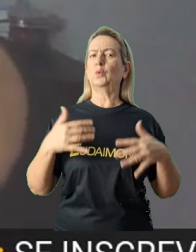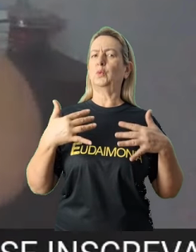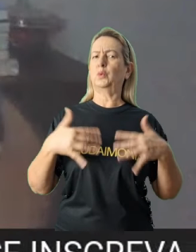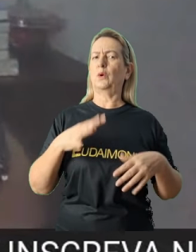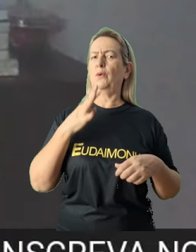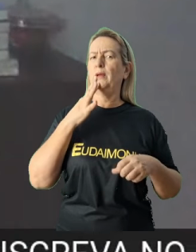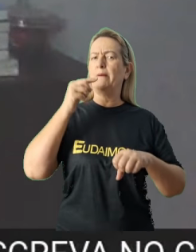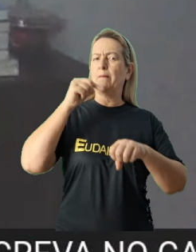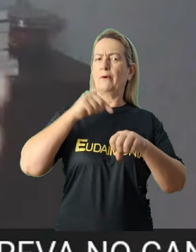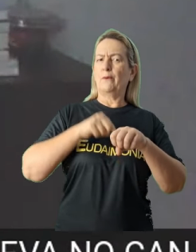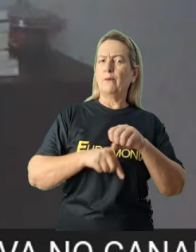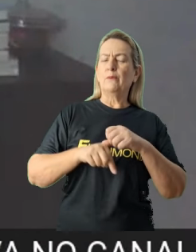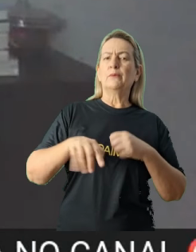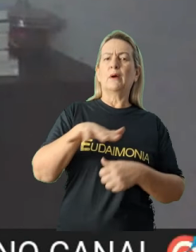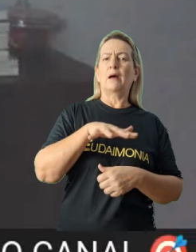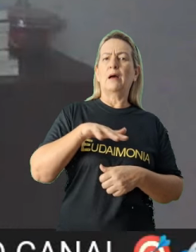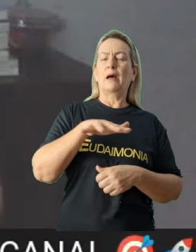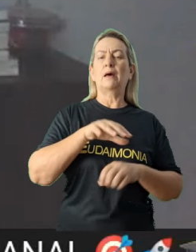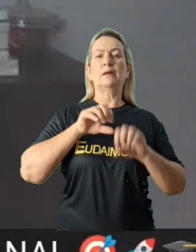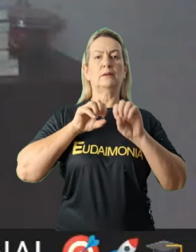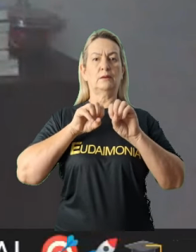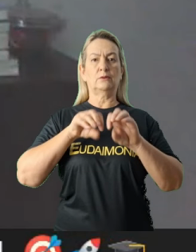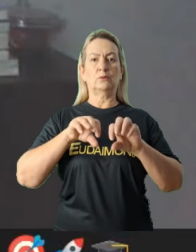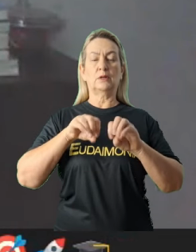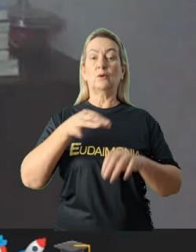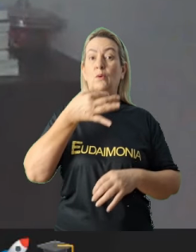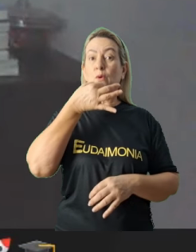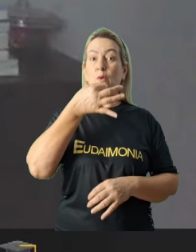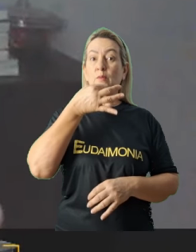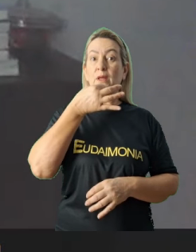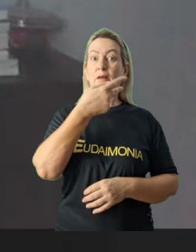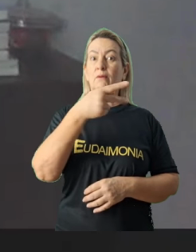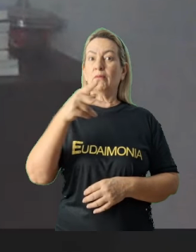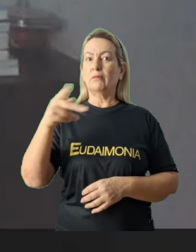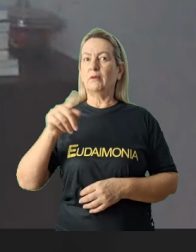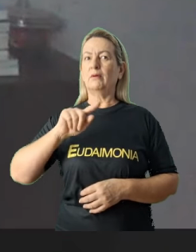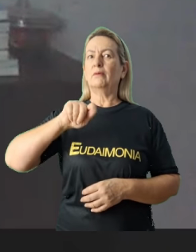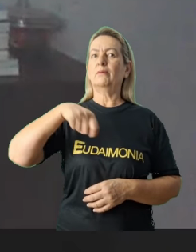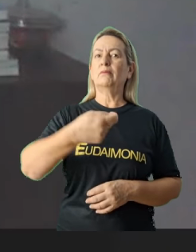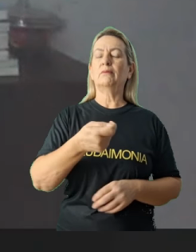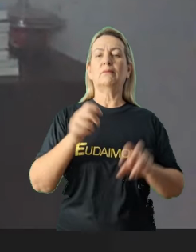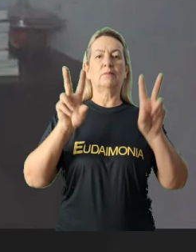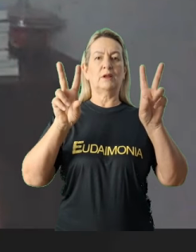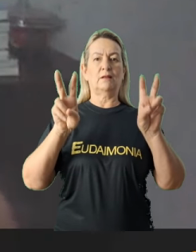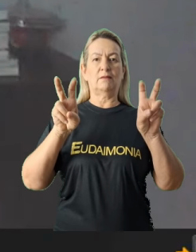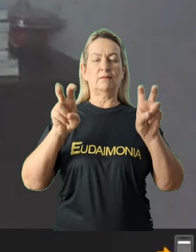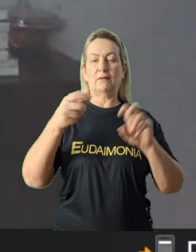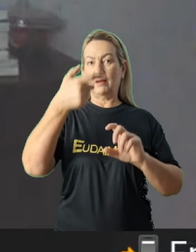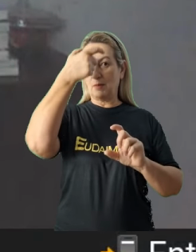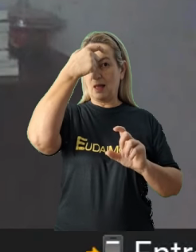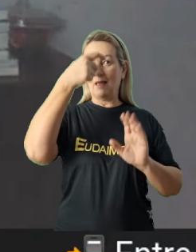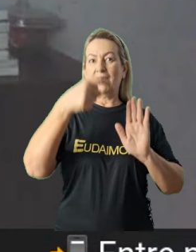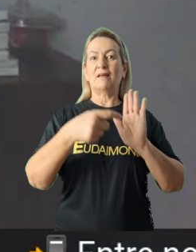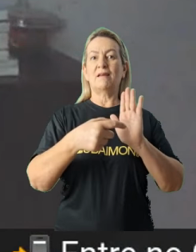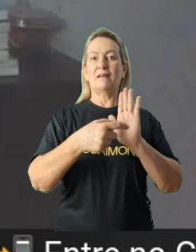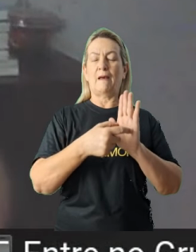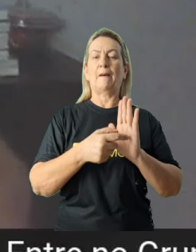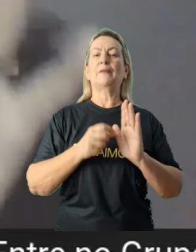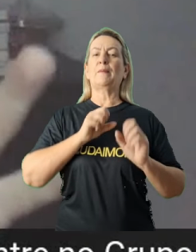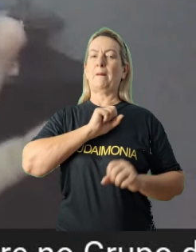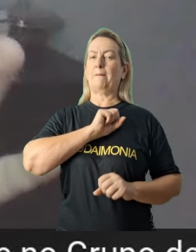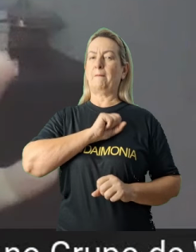essas feras da área de educação pensam sobre esse tema. E claro, né, para provocar essa galera, eu já